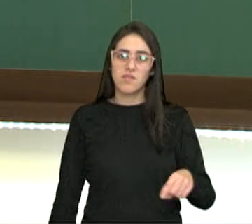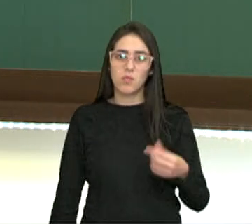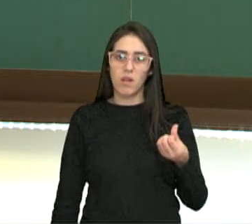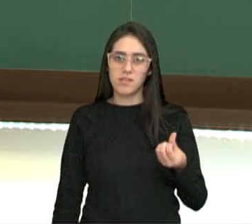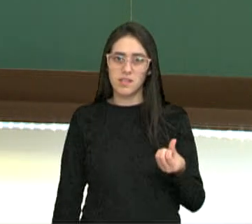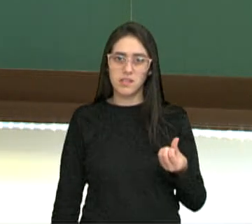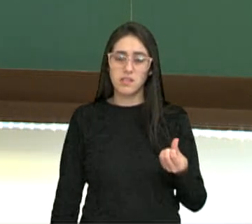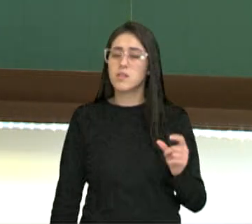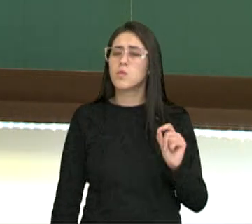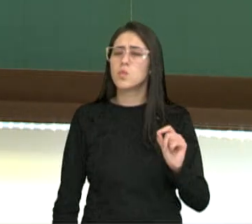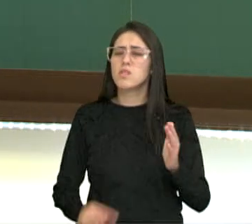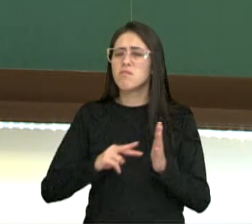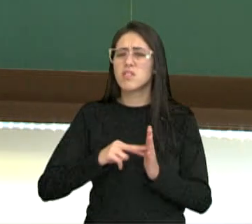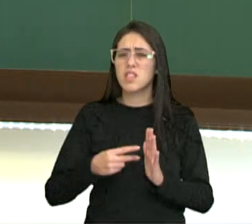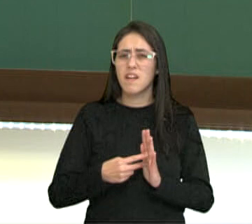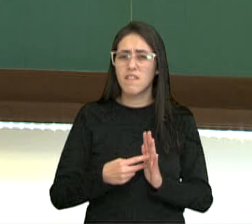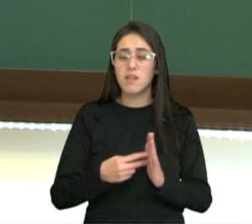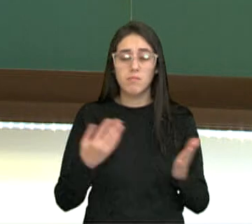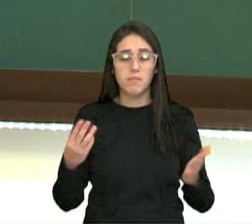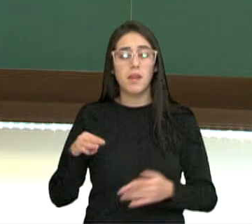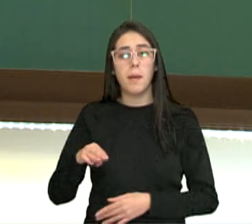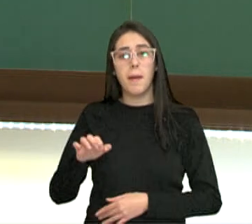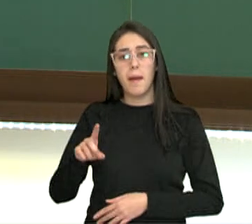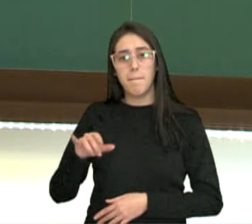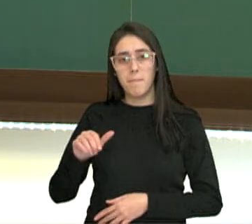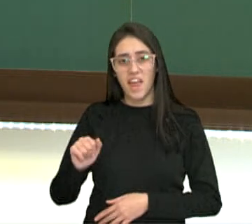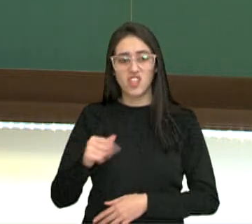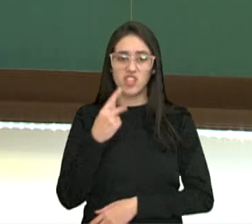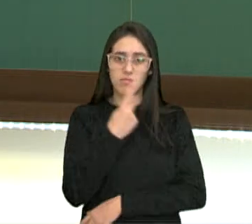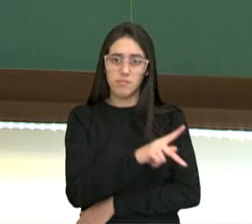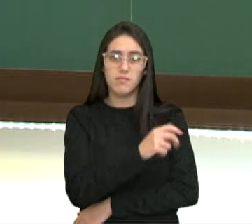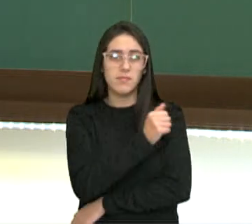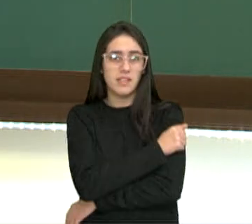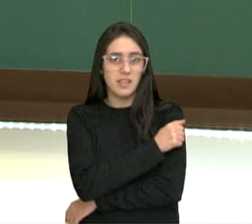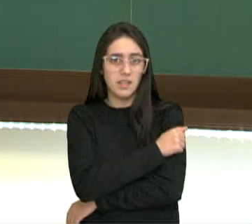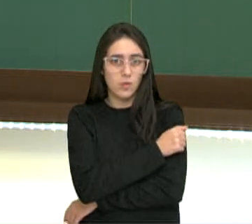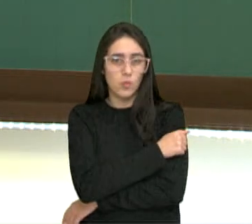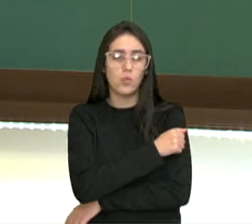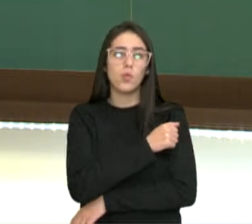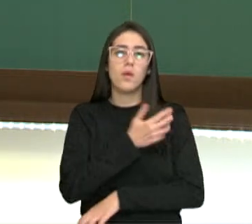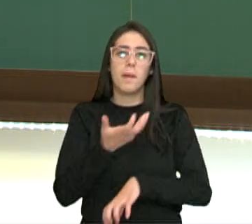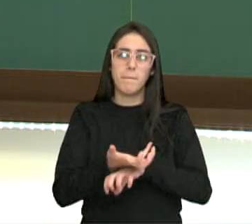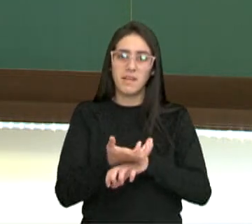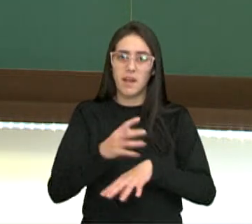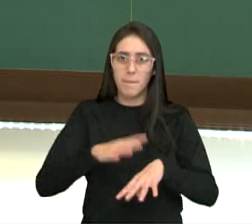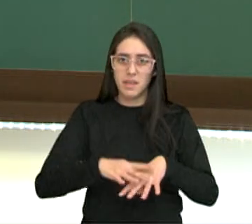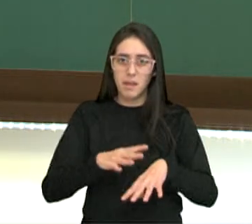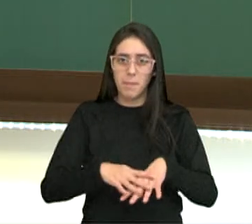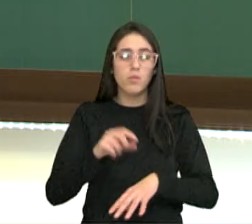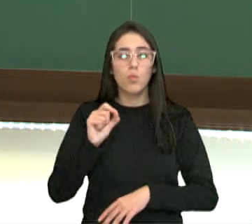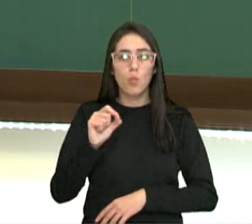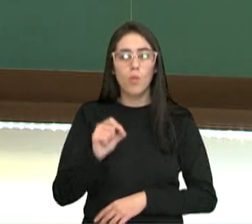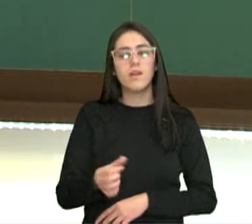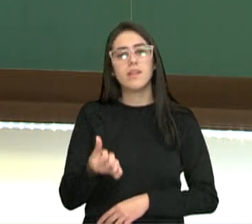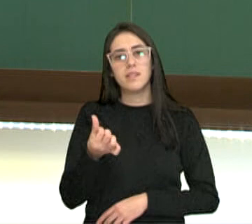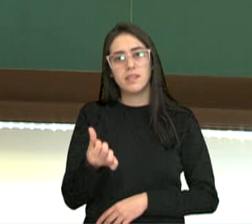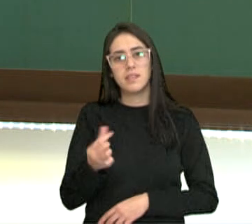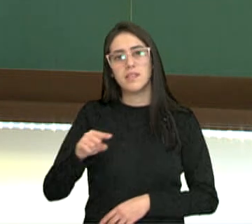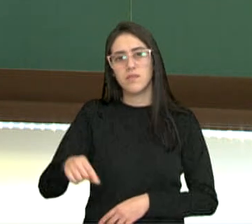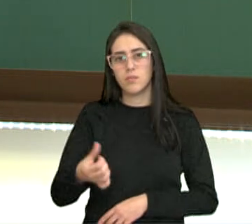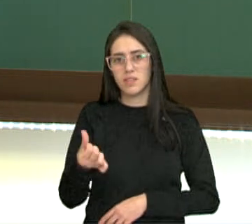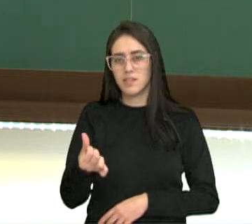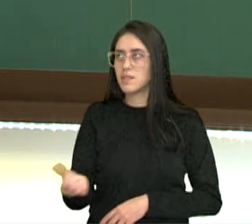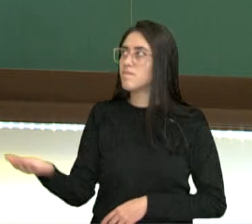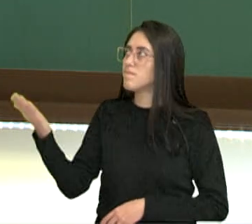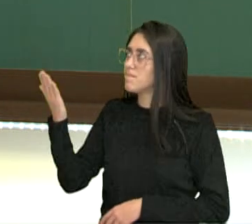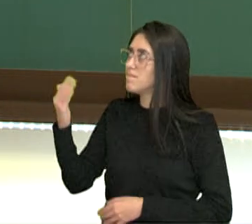isso significa? Que a média desse aluno na disciplina de matemática é igual a 6,6.